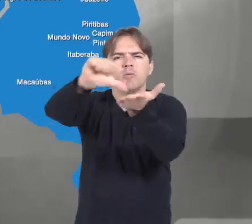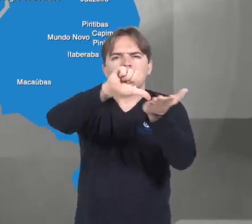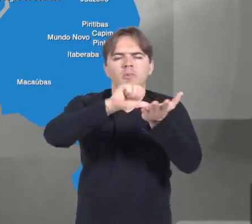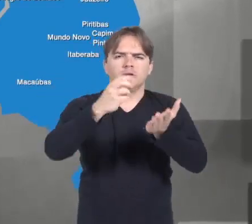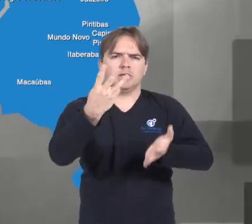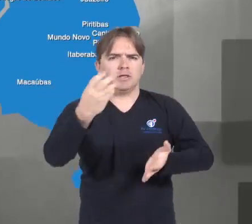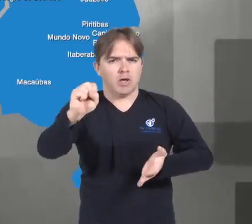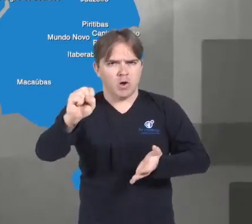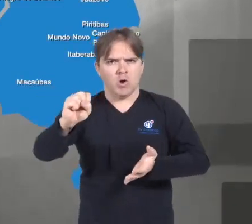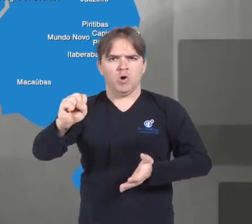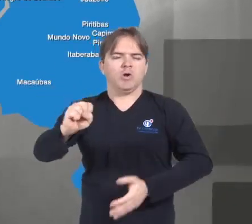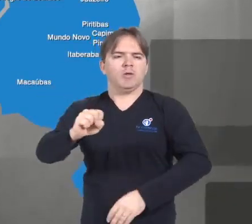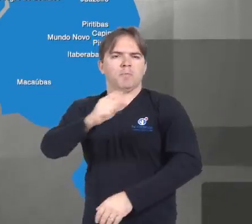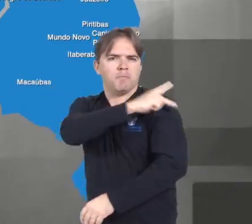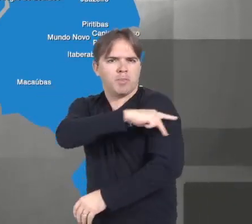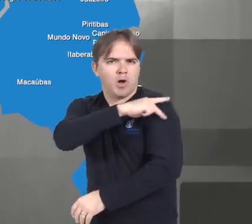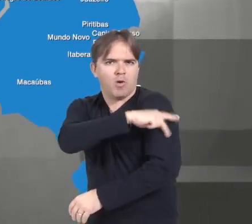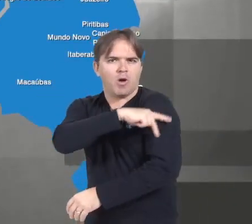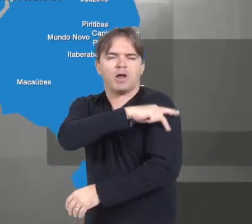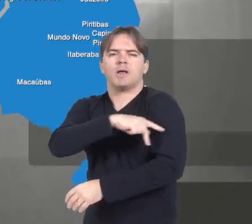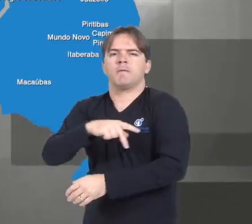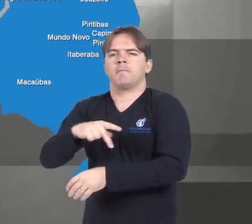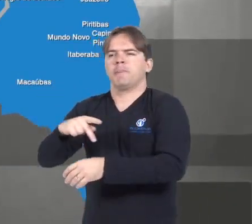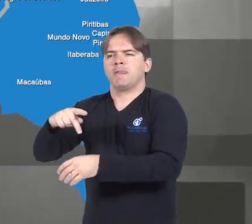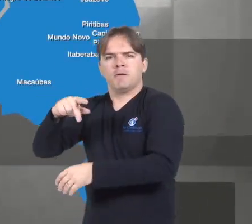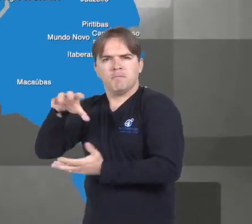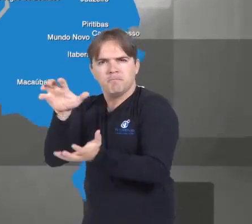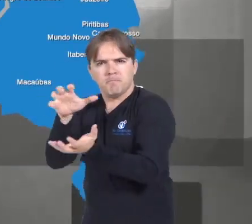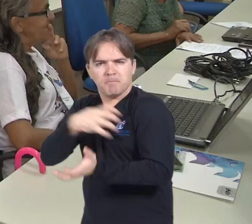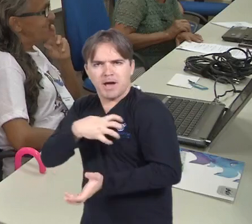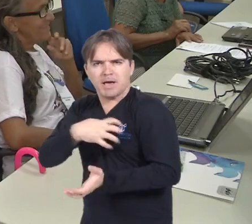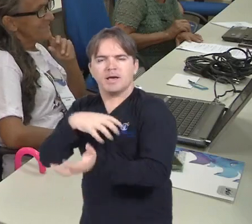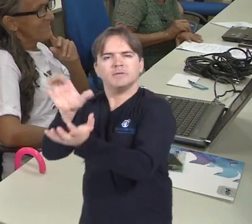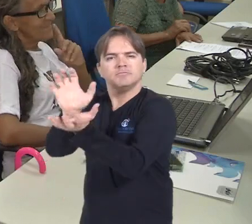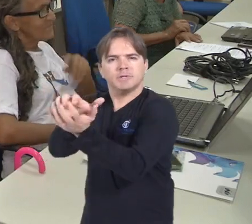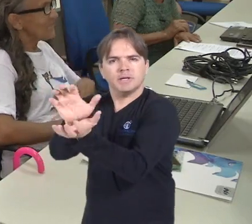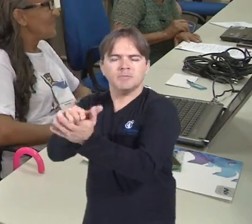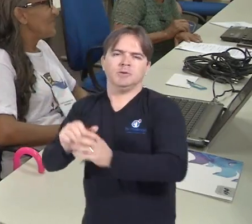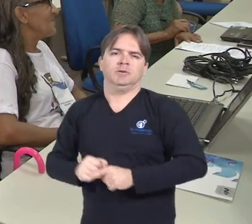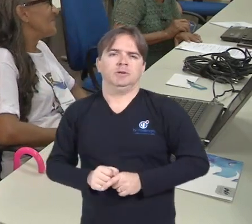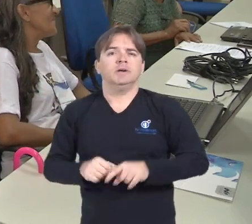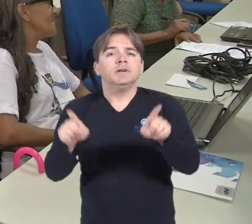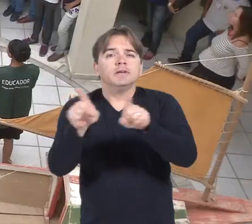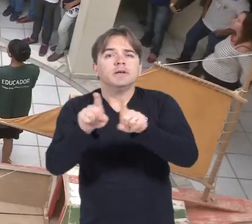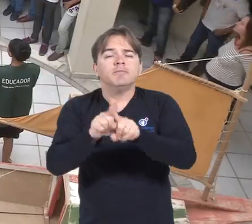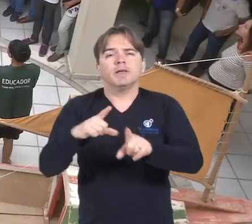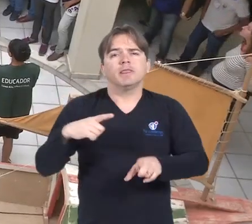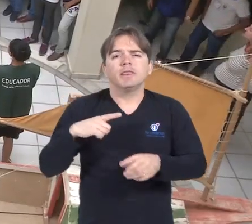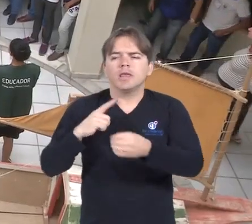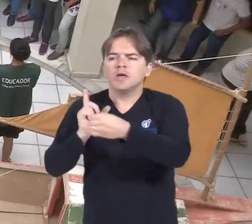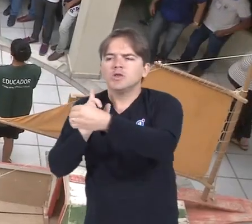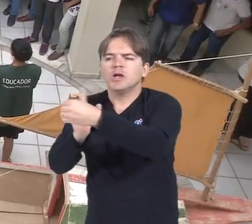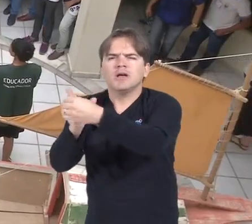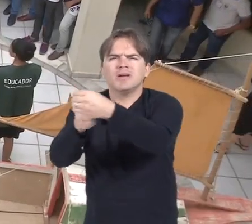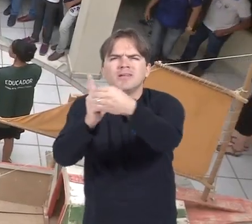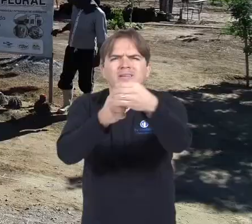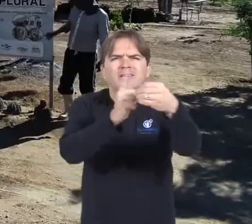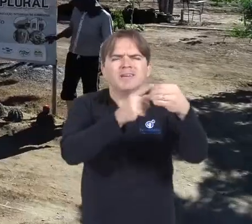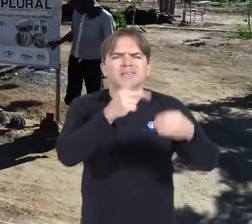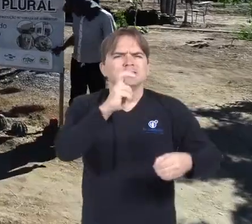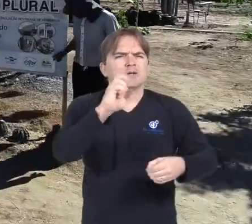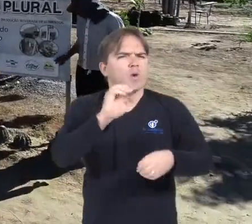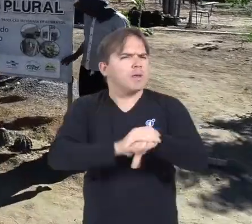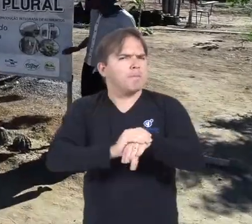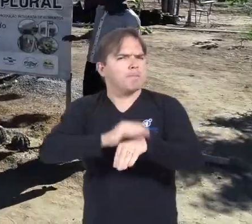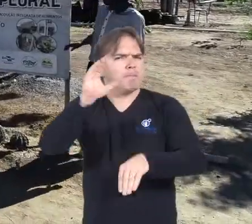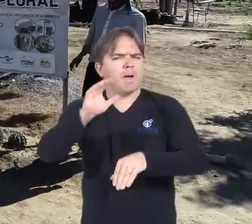em cidades do Piauí, Bahia e Pernambuco. Além disso, a universidade atua em mais de 50 municípios do sertão do